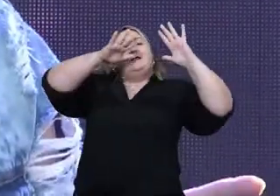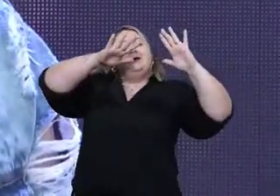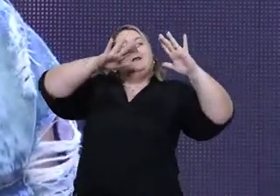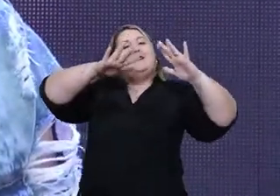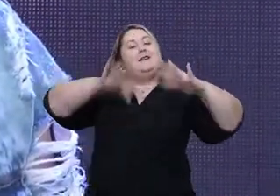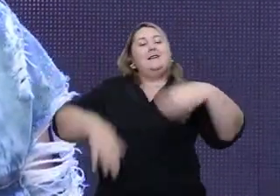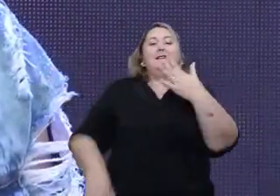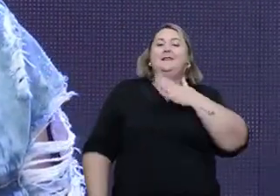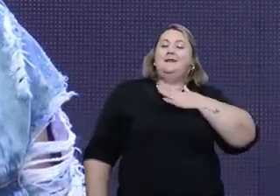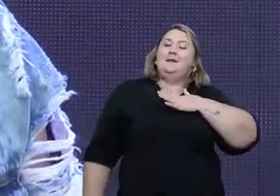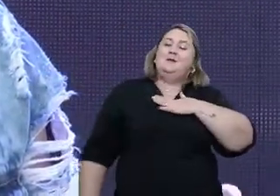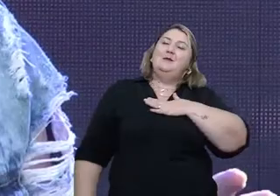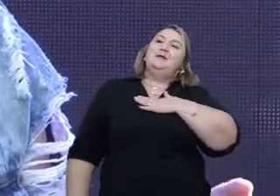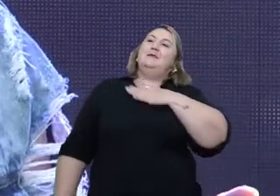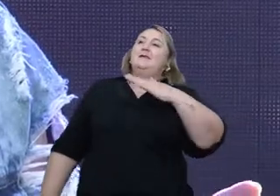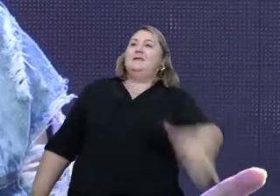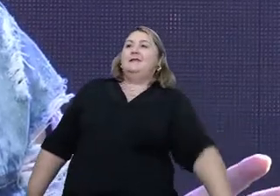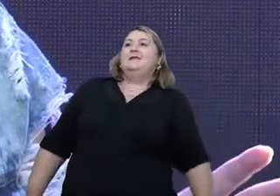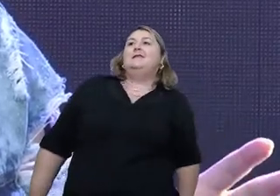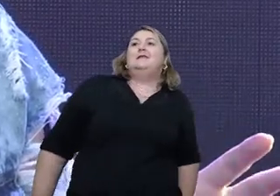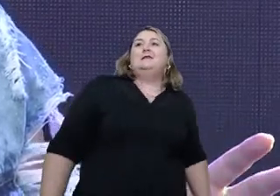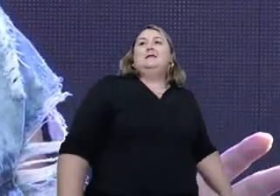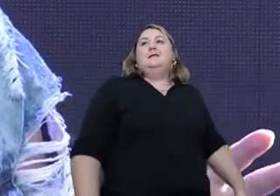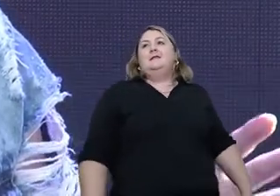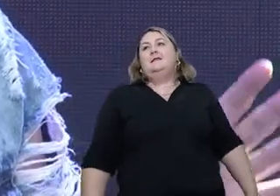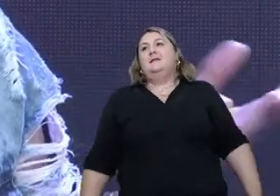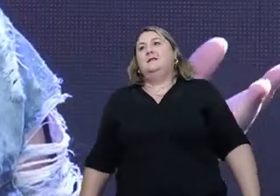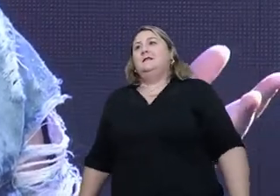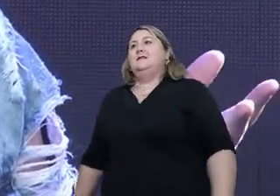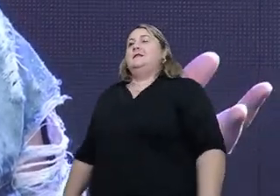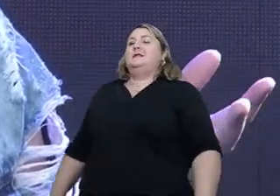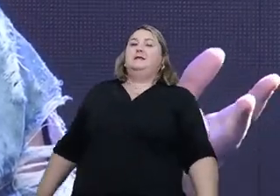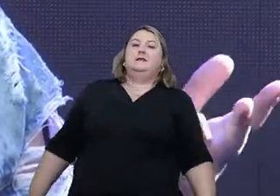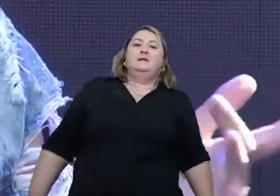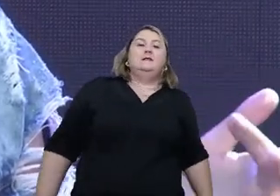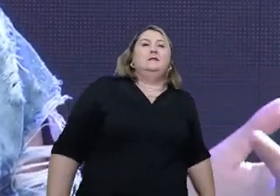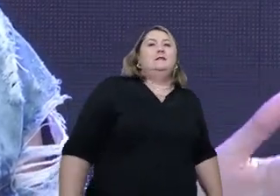maior. Faz um milagre em mim.